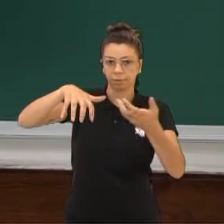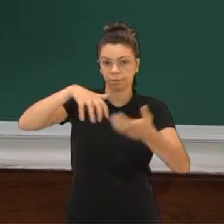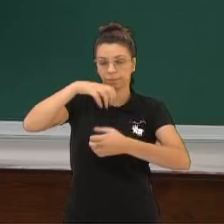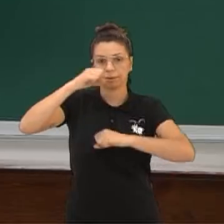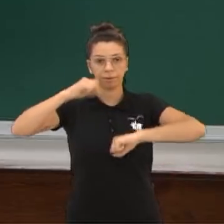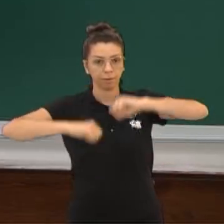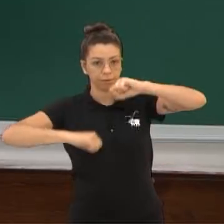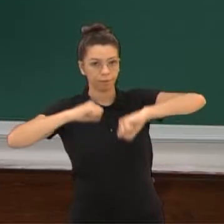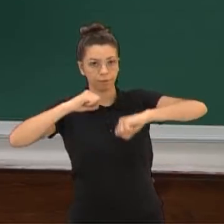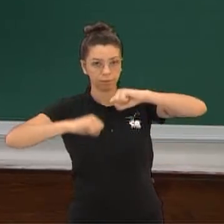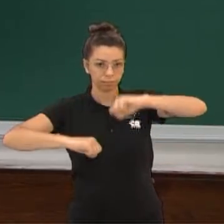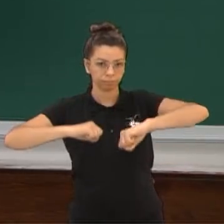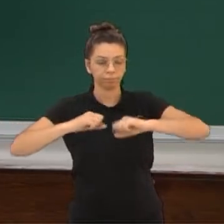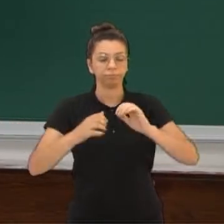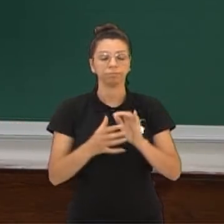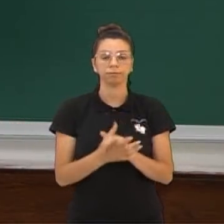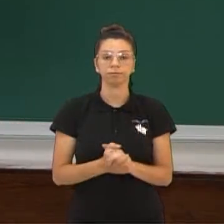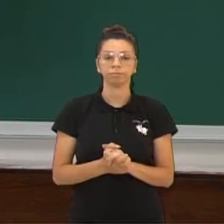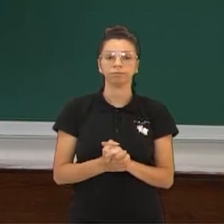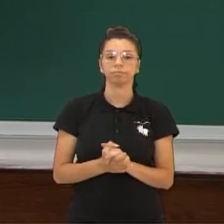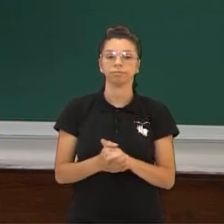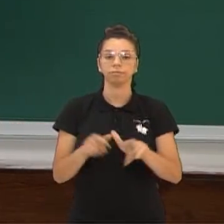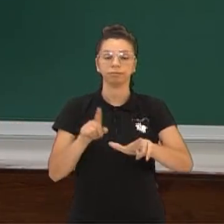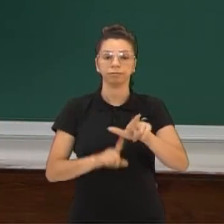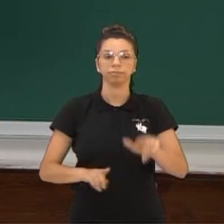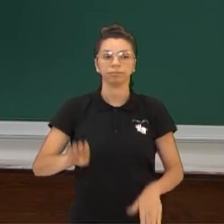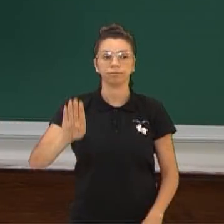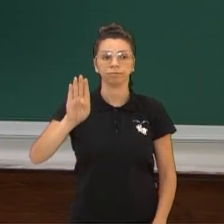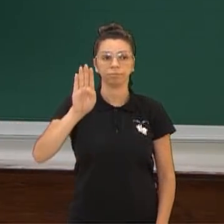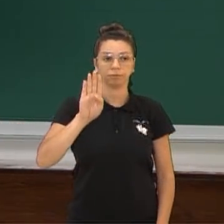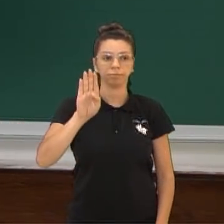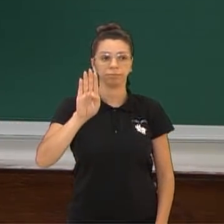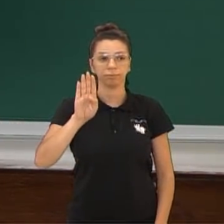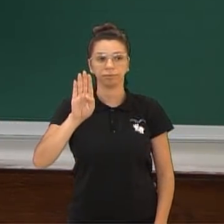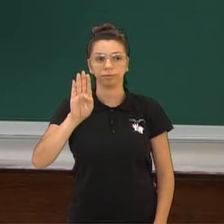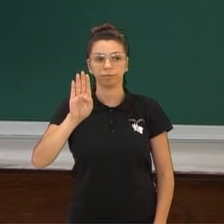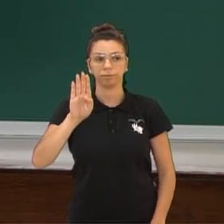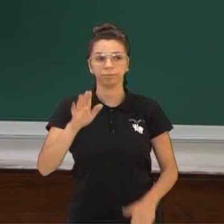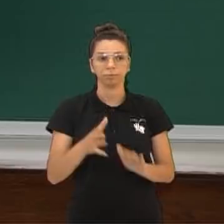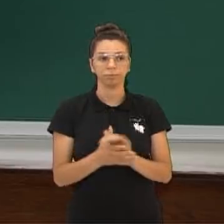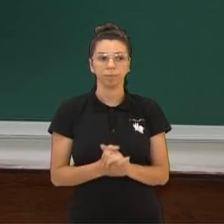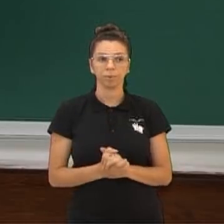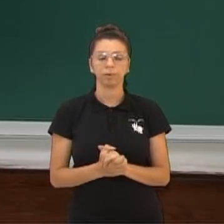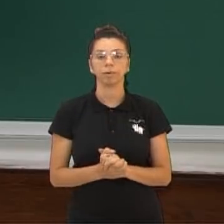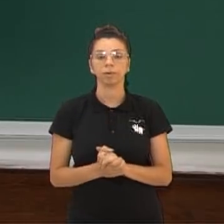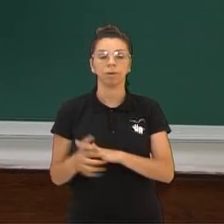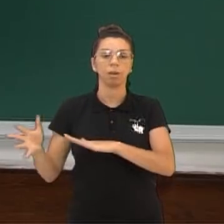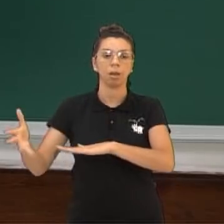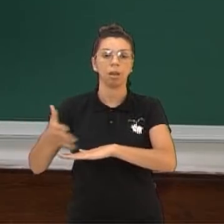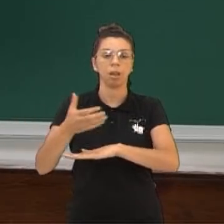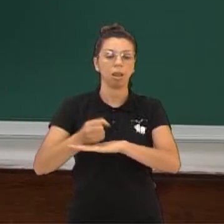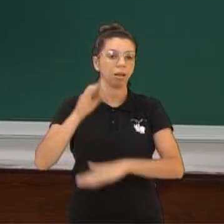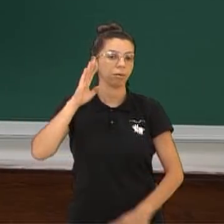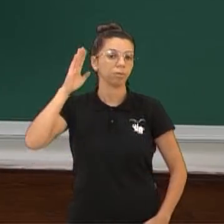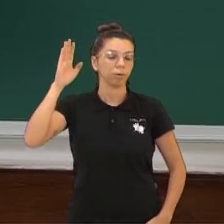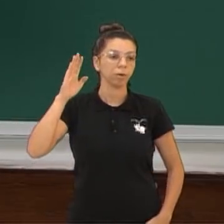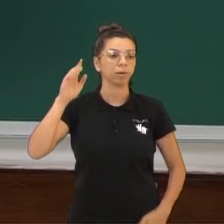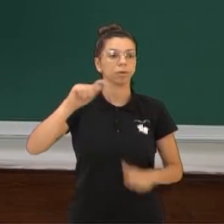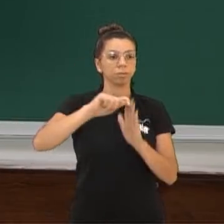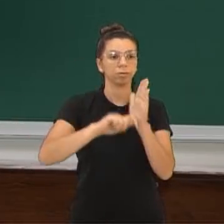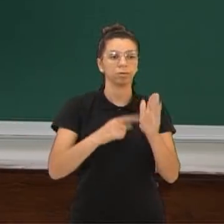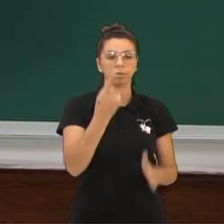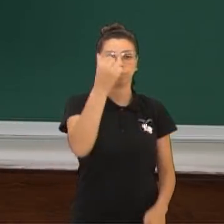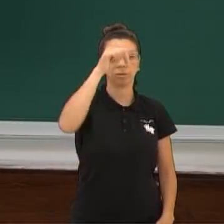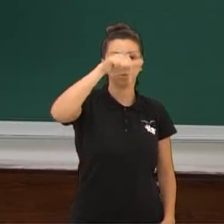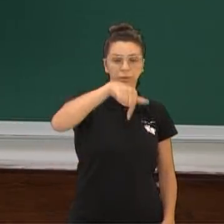Industrial. Letter B. O colonialismo britânico no século 17 até o século 20,